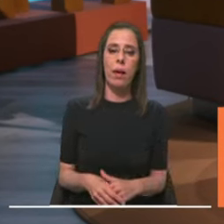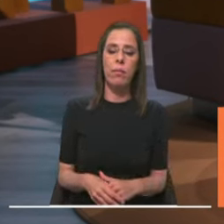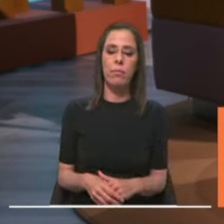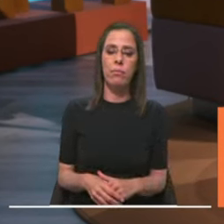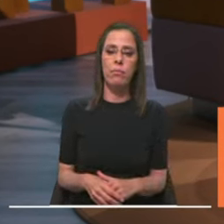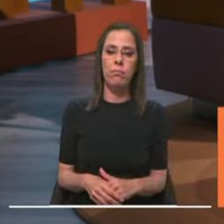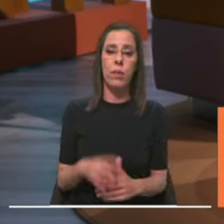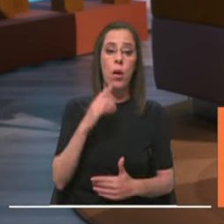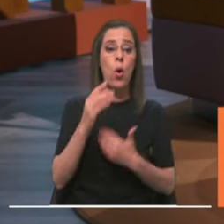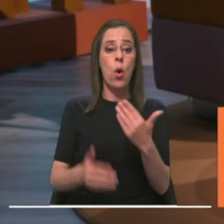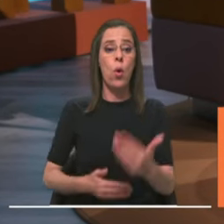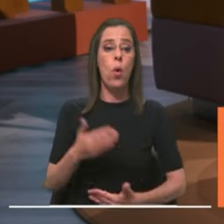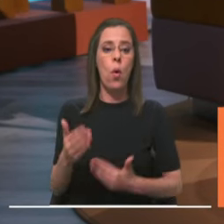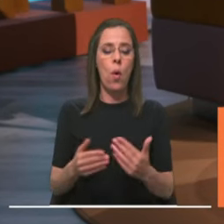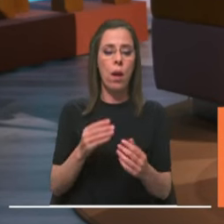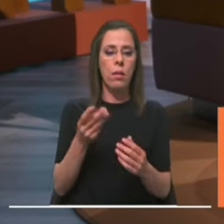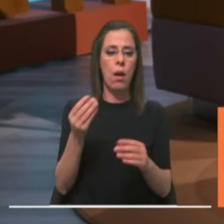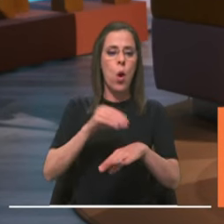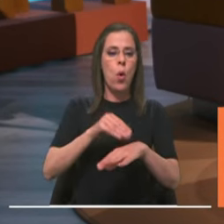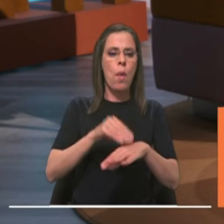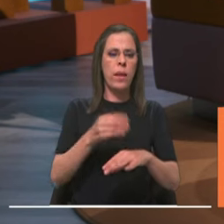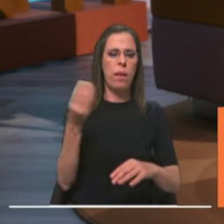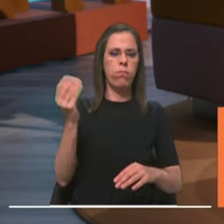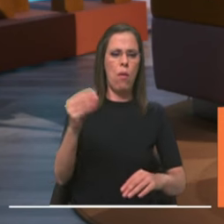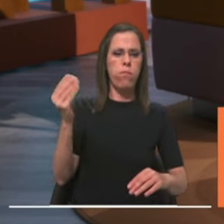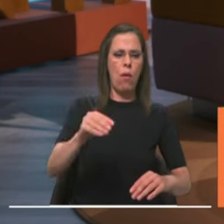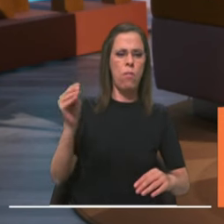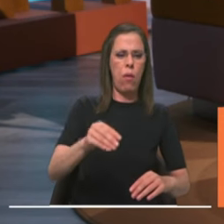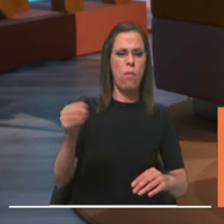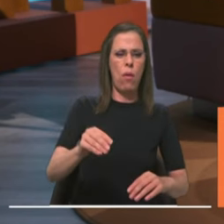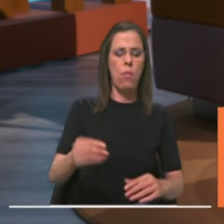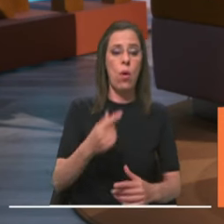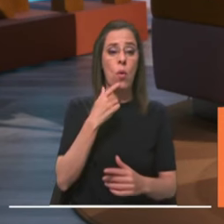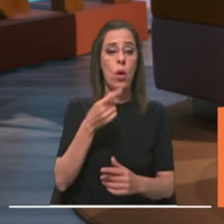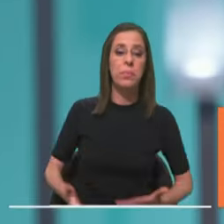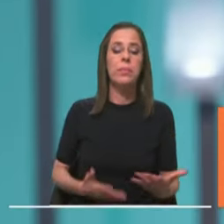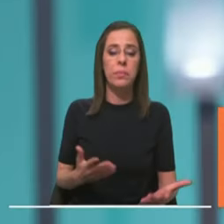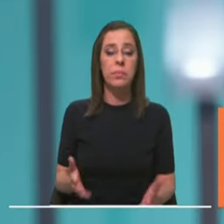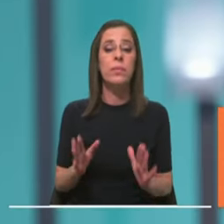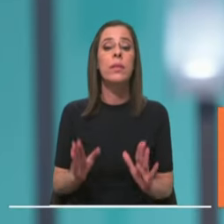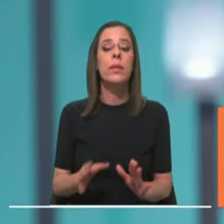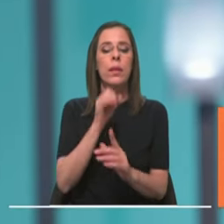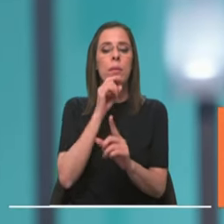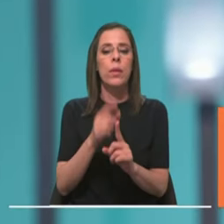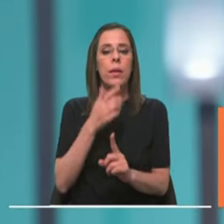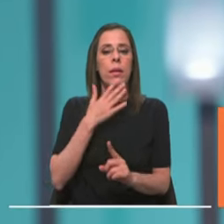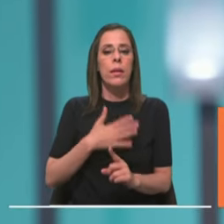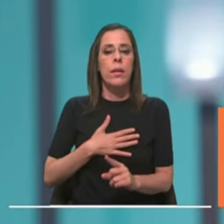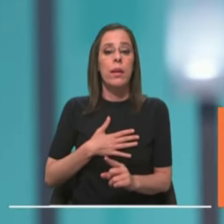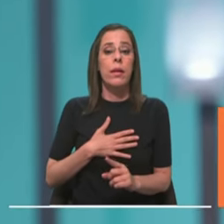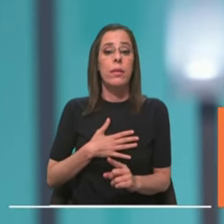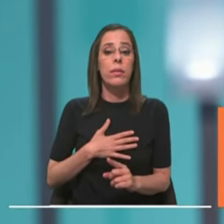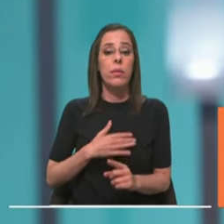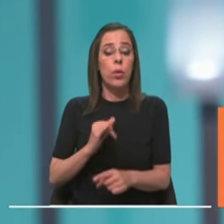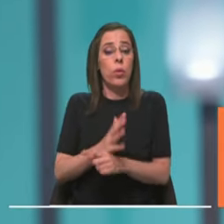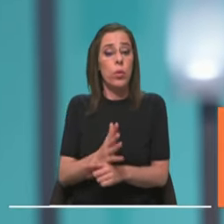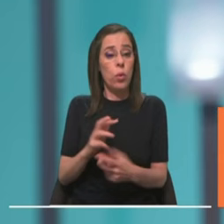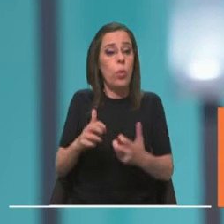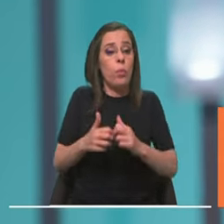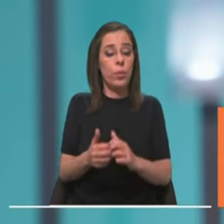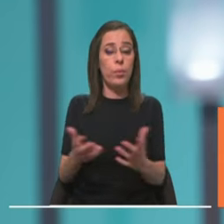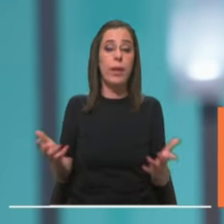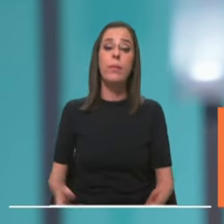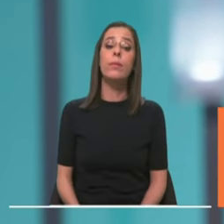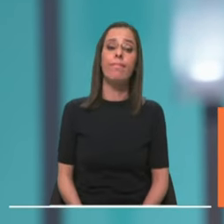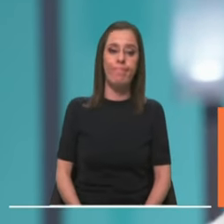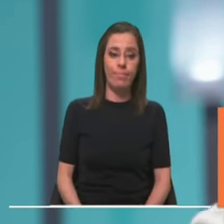que continuasse a cair comentários na página dos bombeiros. Isto podia-me trazer outro tipo de complicações.